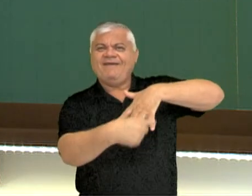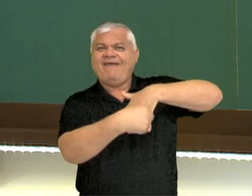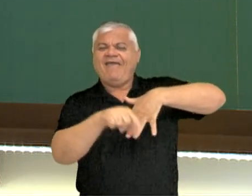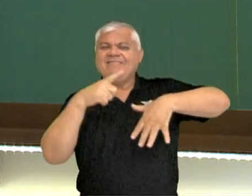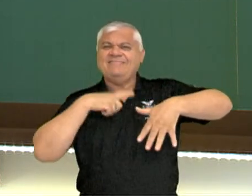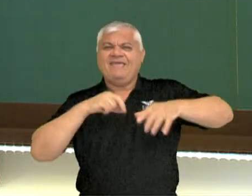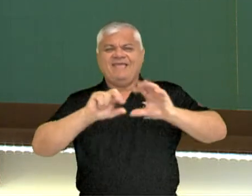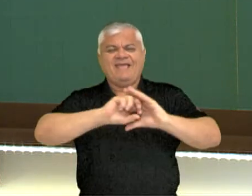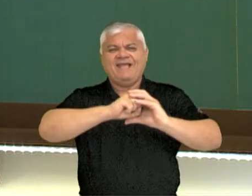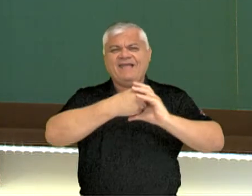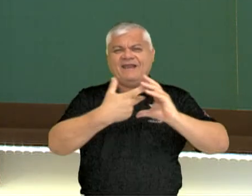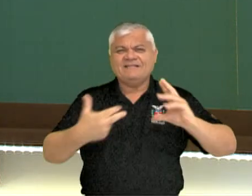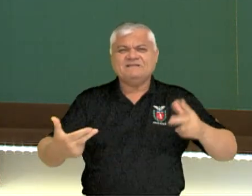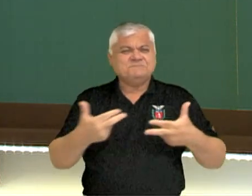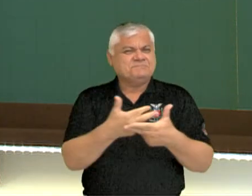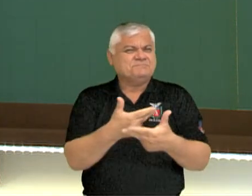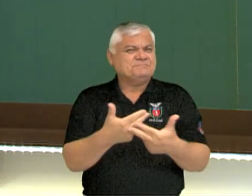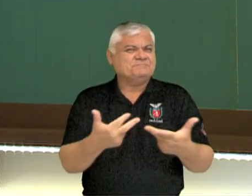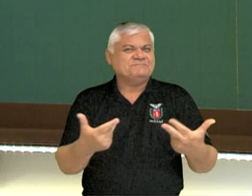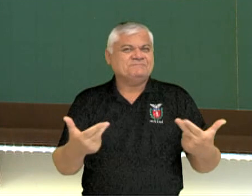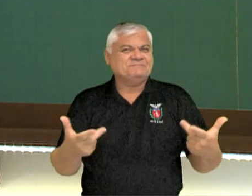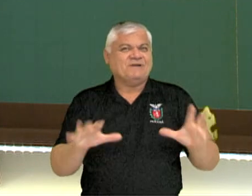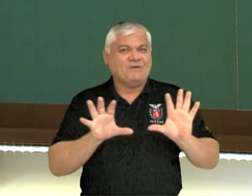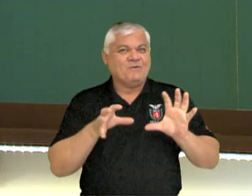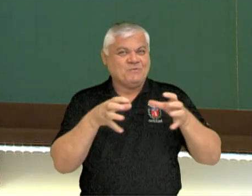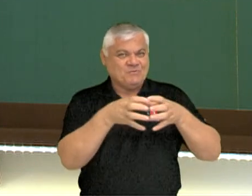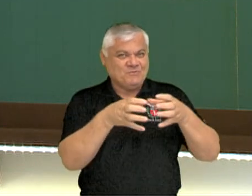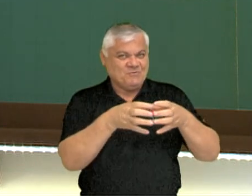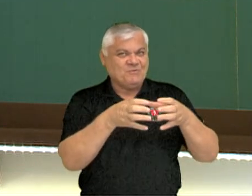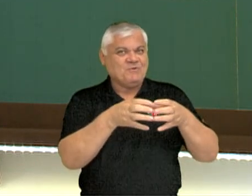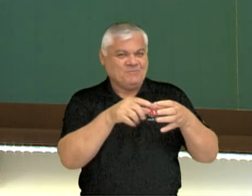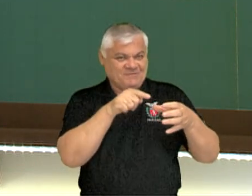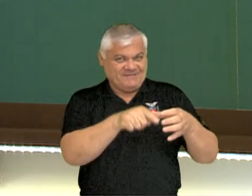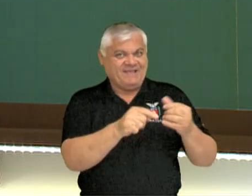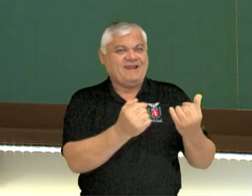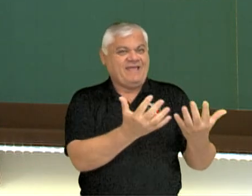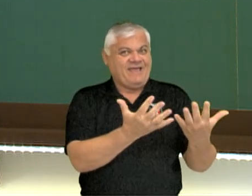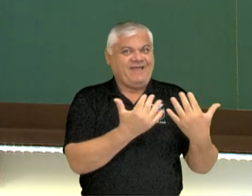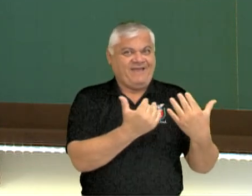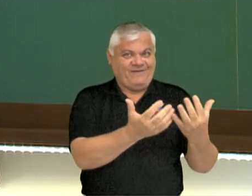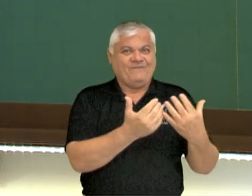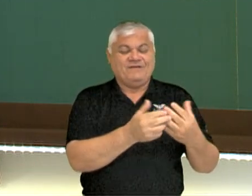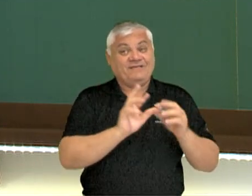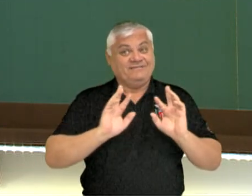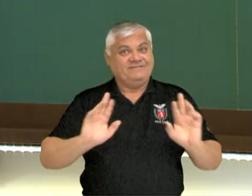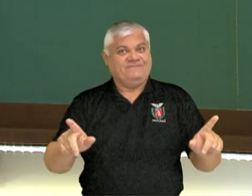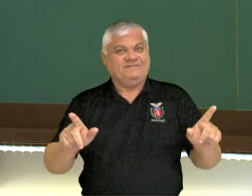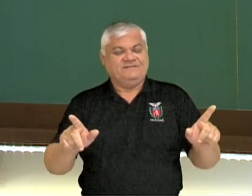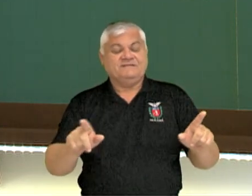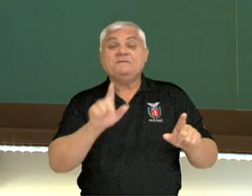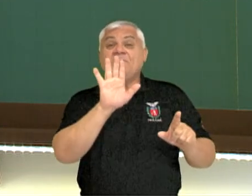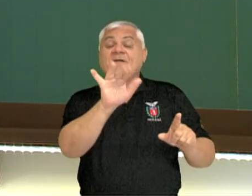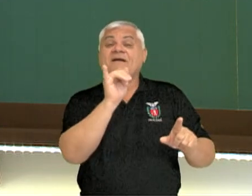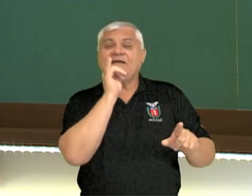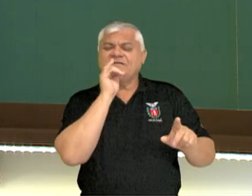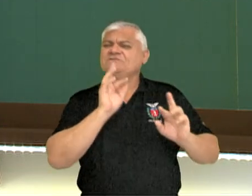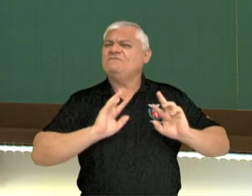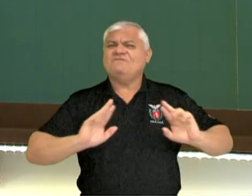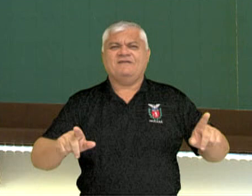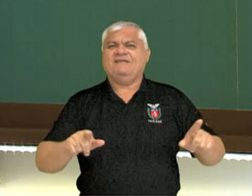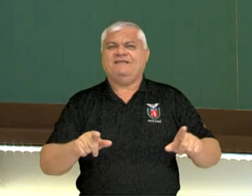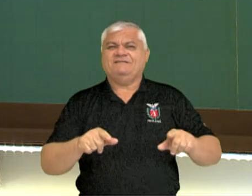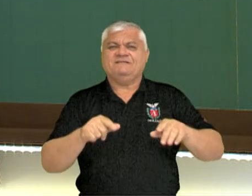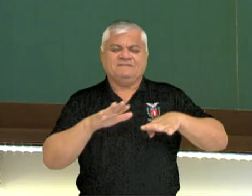muitas características em relação ao seu grupo ancestral, que são as algas, mas elas já vão ter uma diferenciação